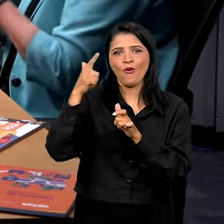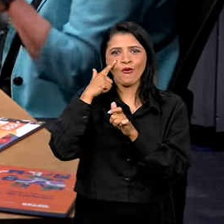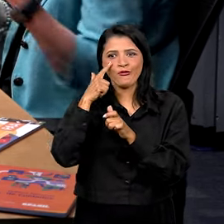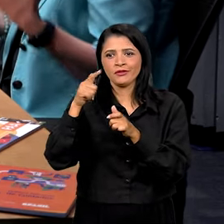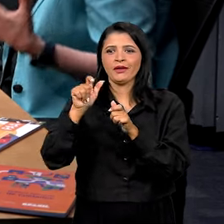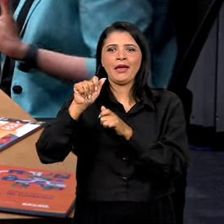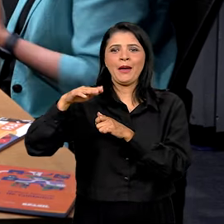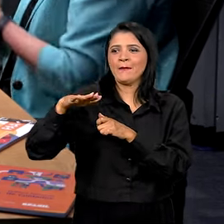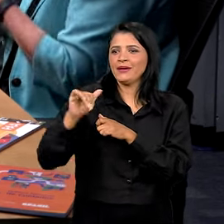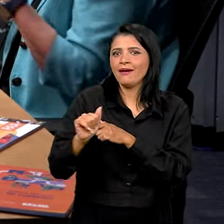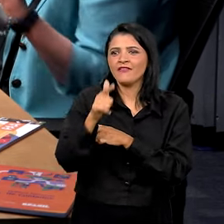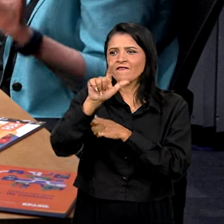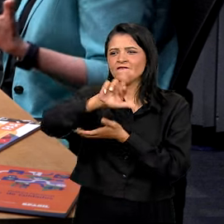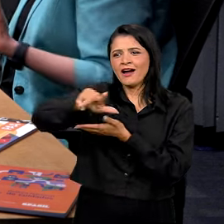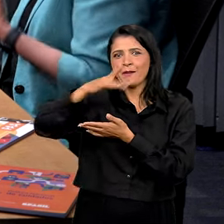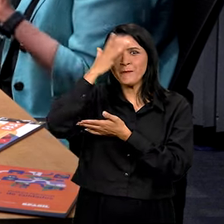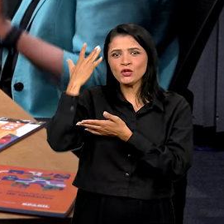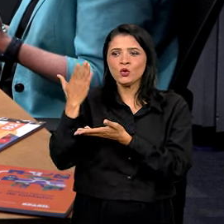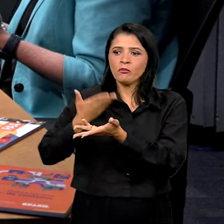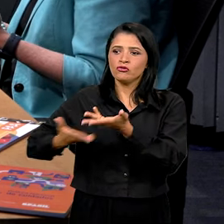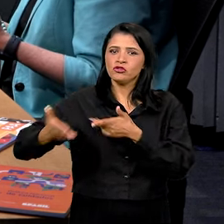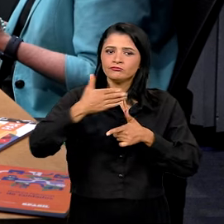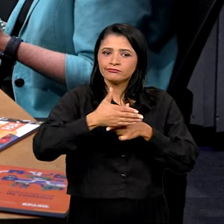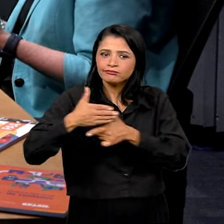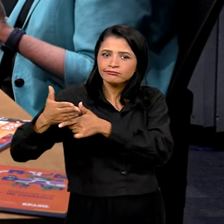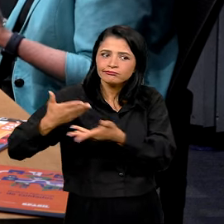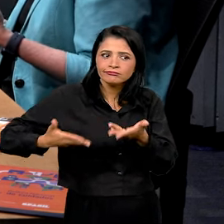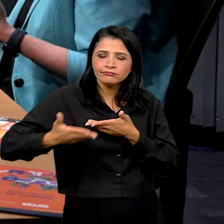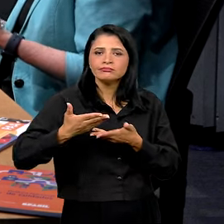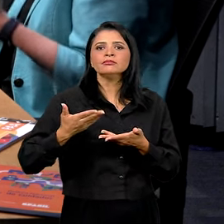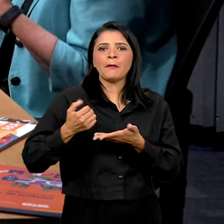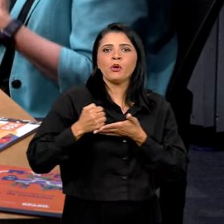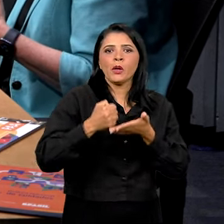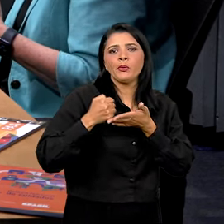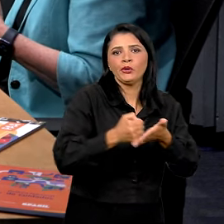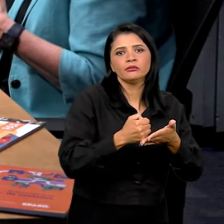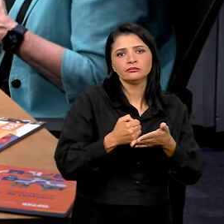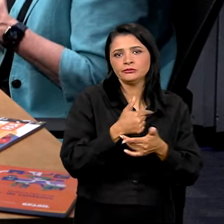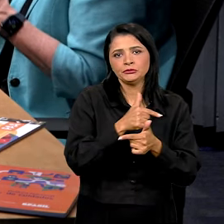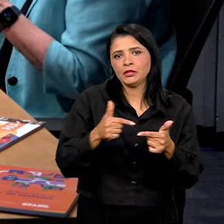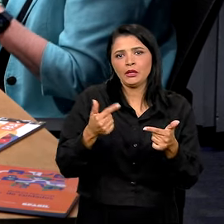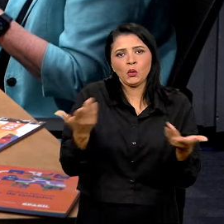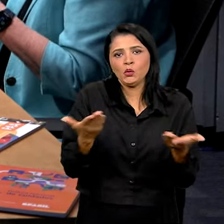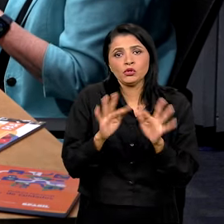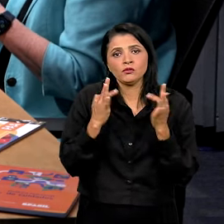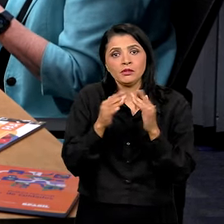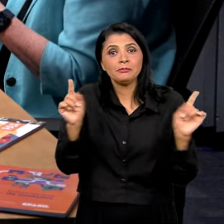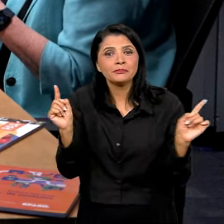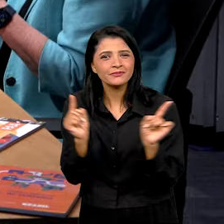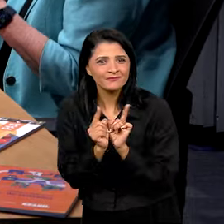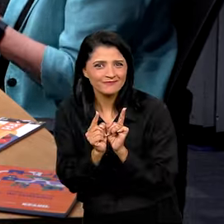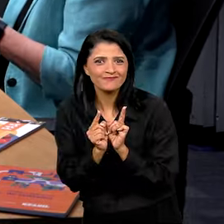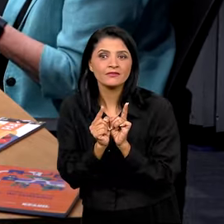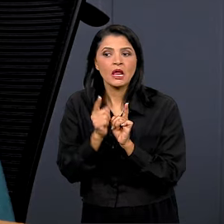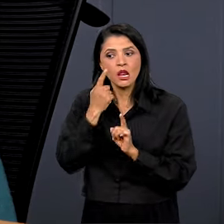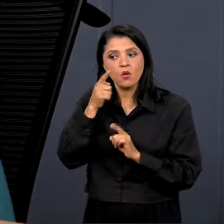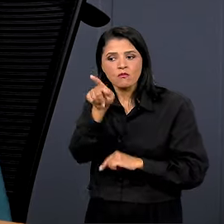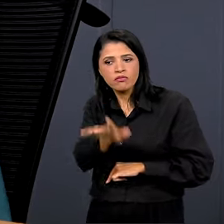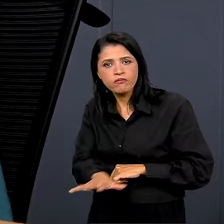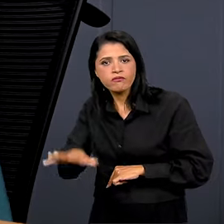você tinha muitas pessoas que pudessem distribuir esse trabalho então é justa ente nessa nessa